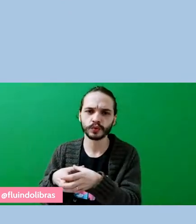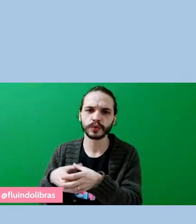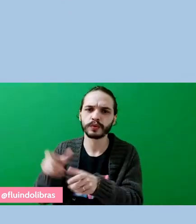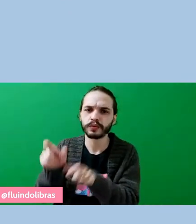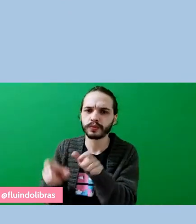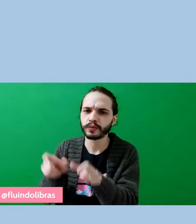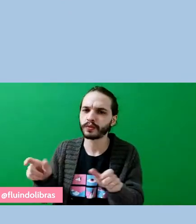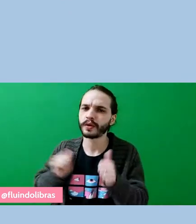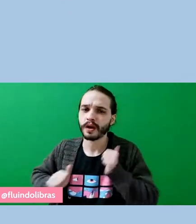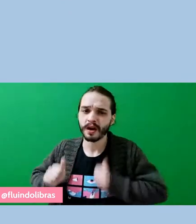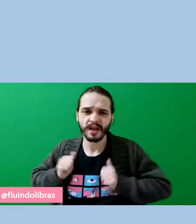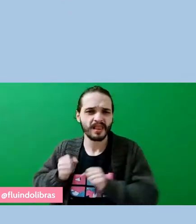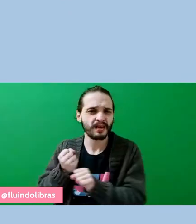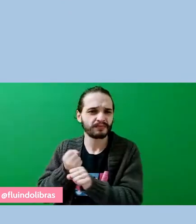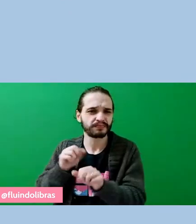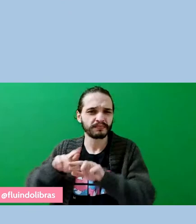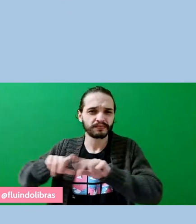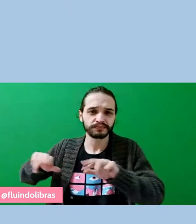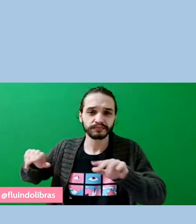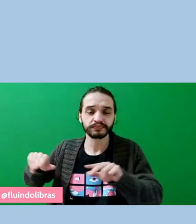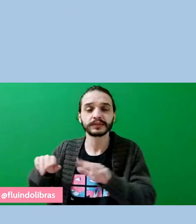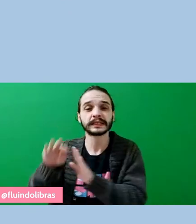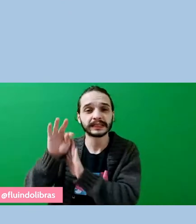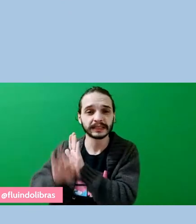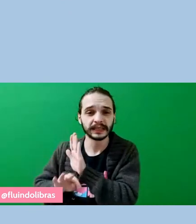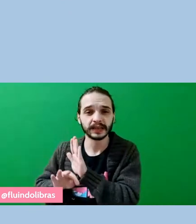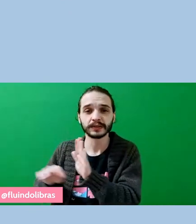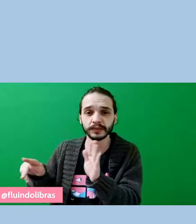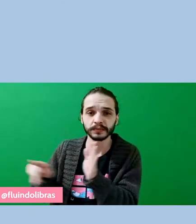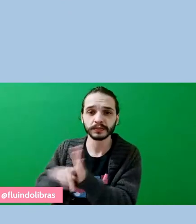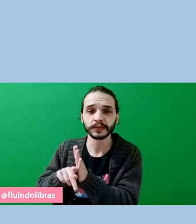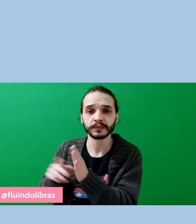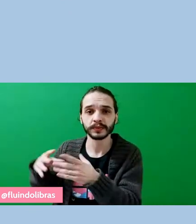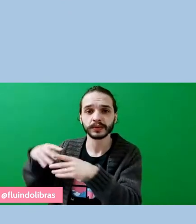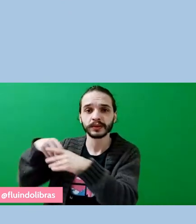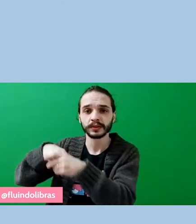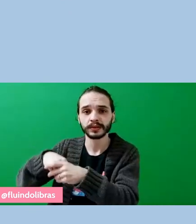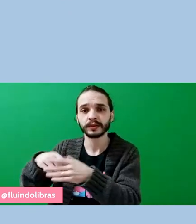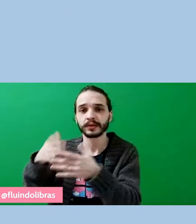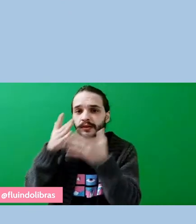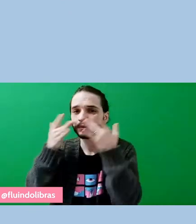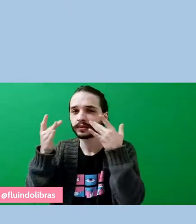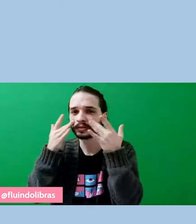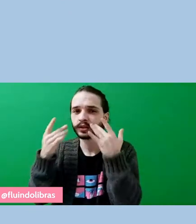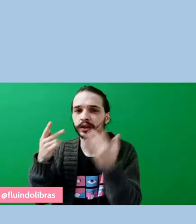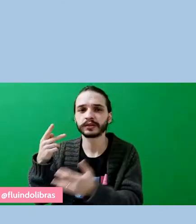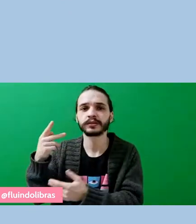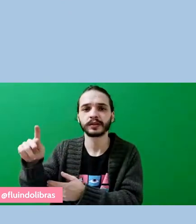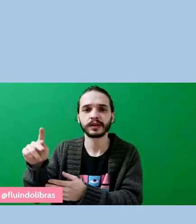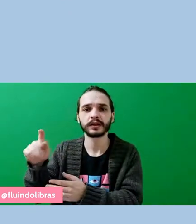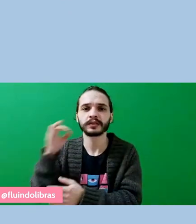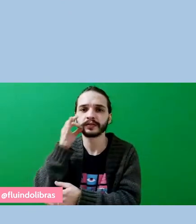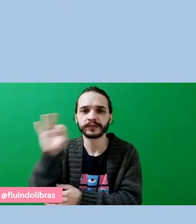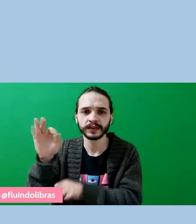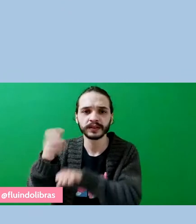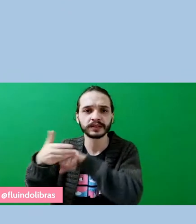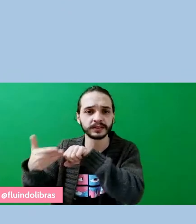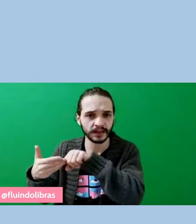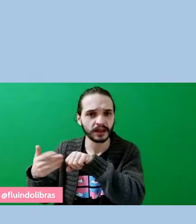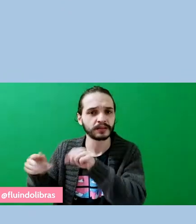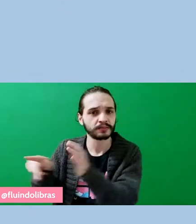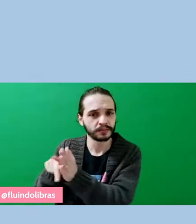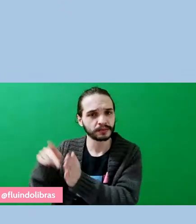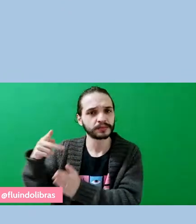o elenco, textos que são montados dentro dessa estrutura de um teatro estatal francês, né? Um teatro que tem uma estrutura assim que a gente